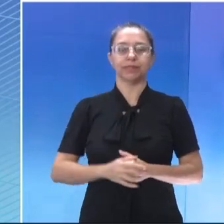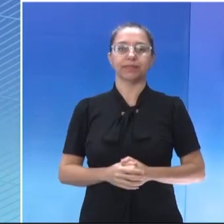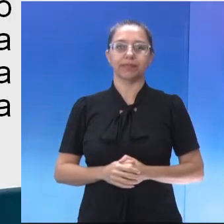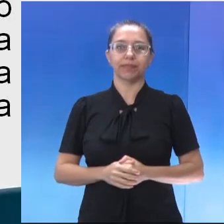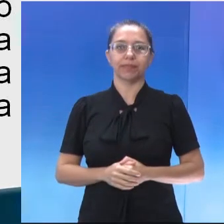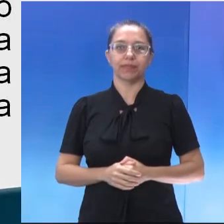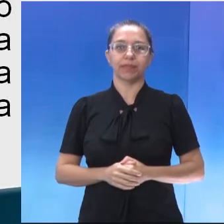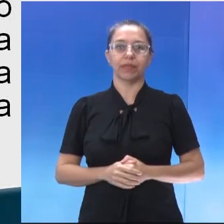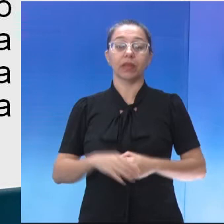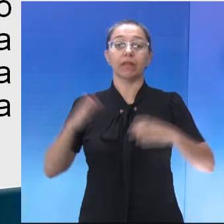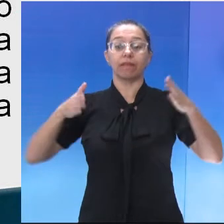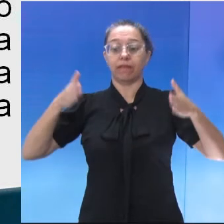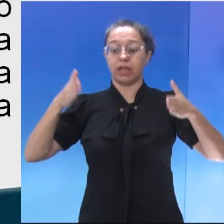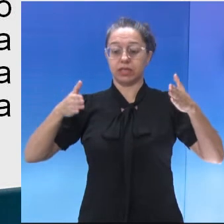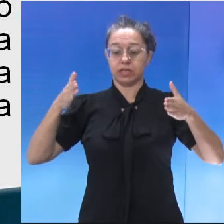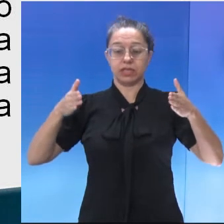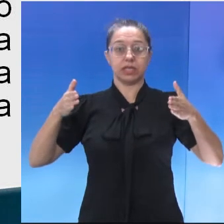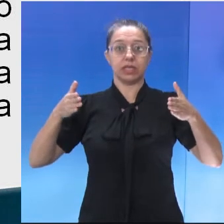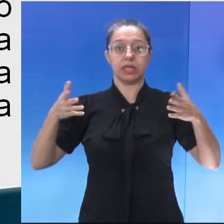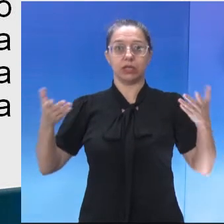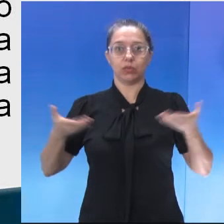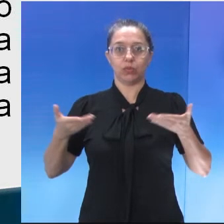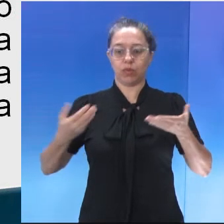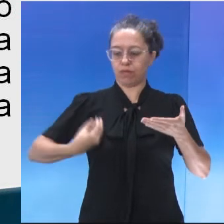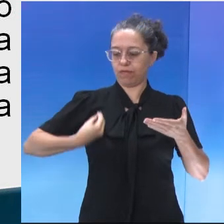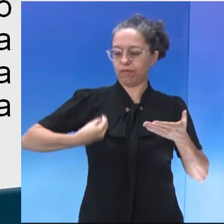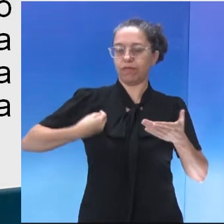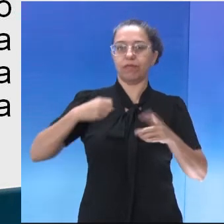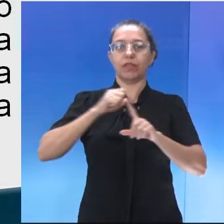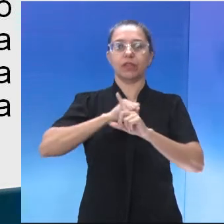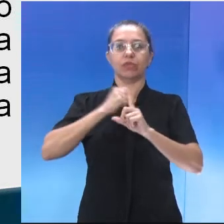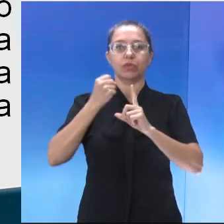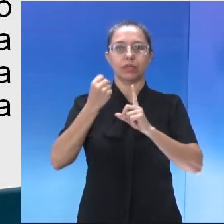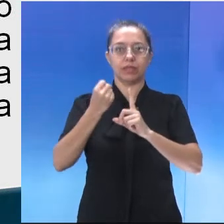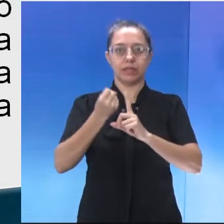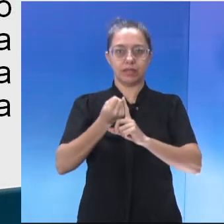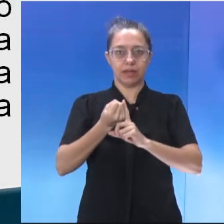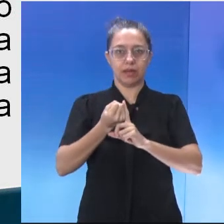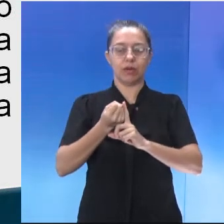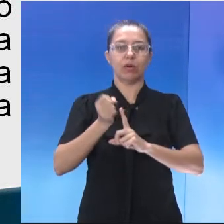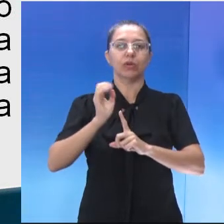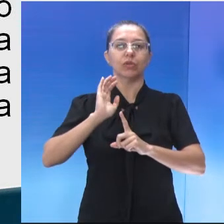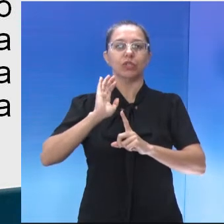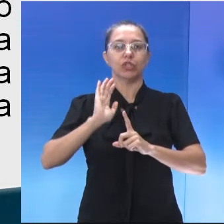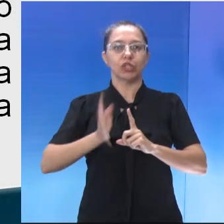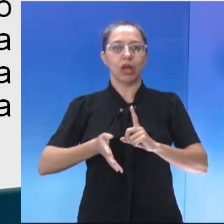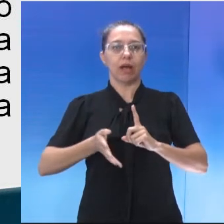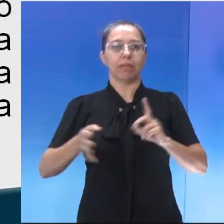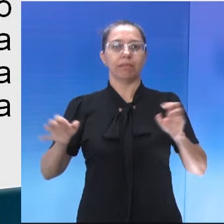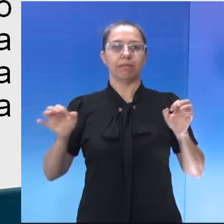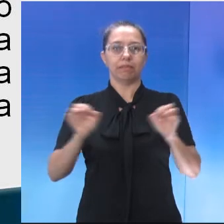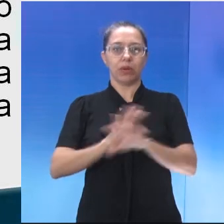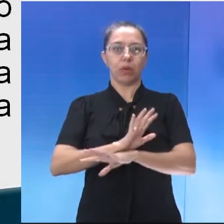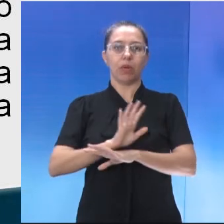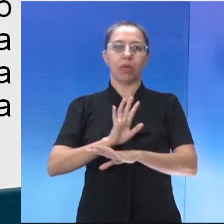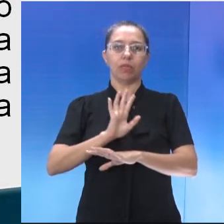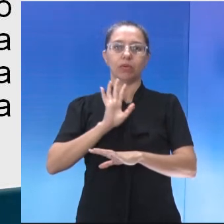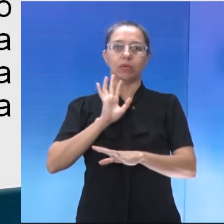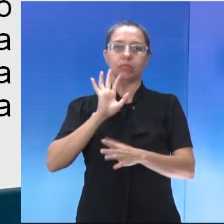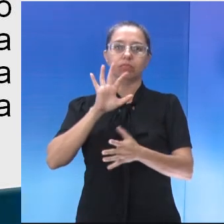A fase atual, em que a vida social está totalmente tomada pelos resultados da